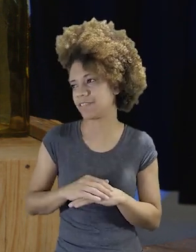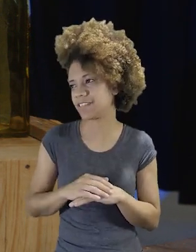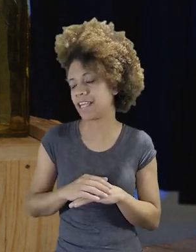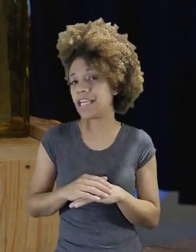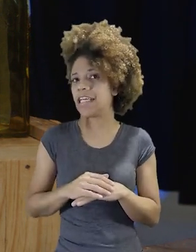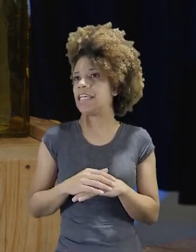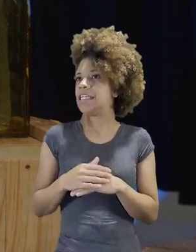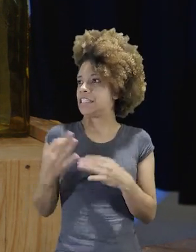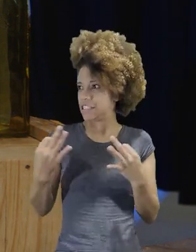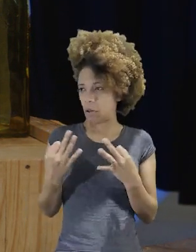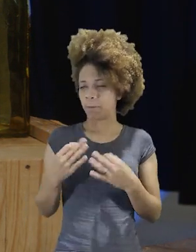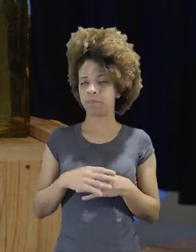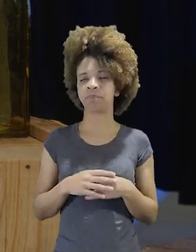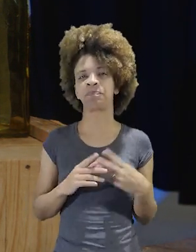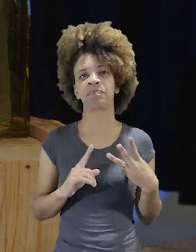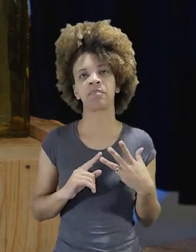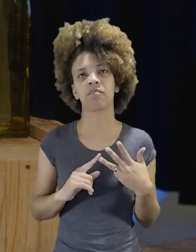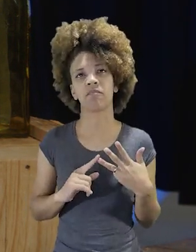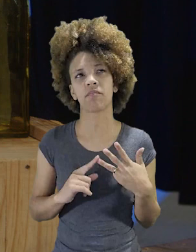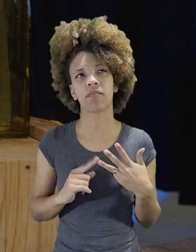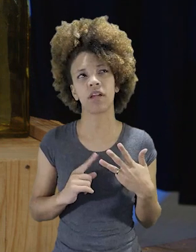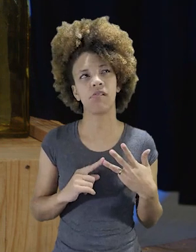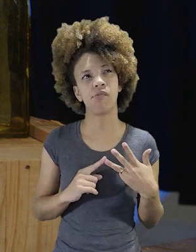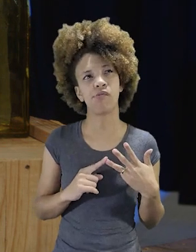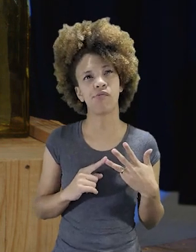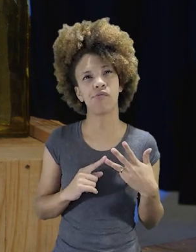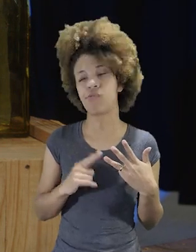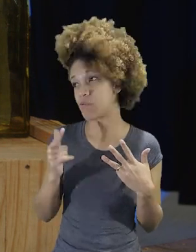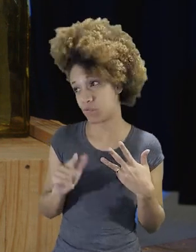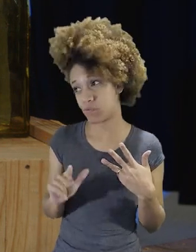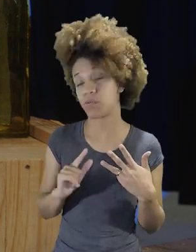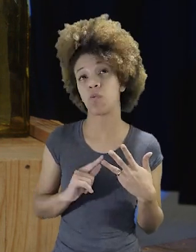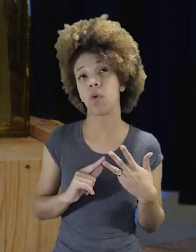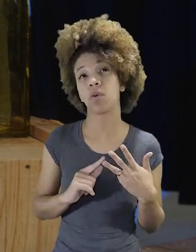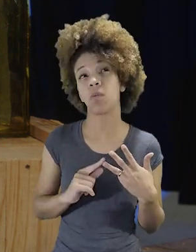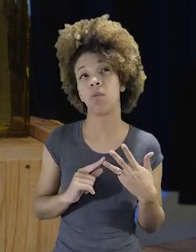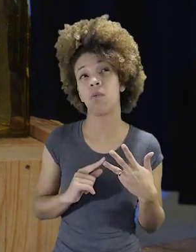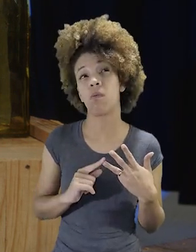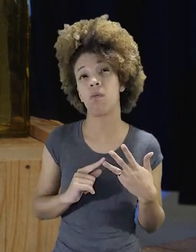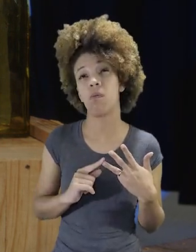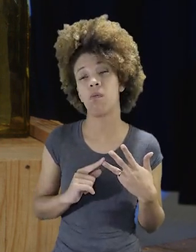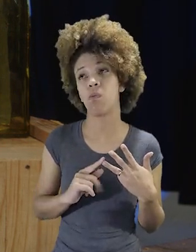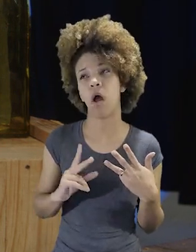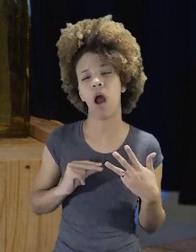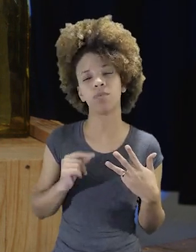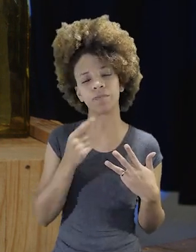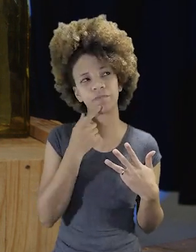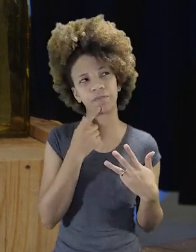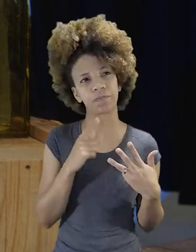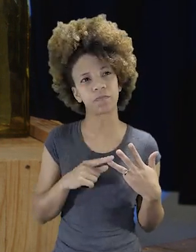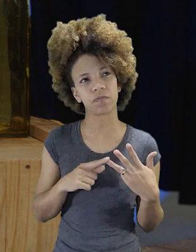Mcs sem sem estresse aí o lugar agora para o lugar quatro aqui da questão